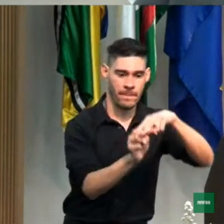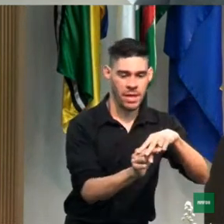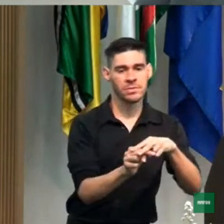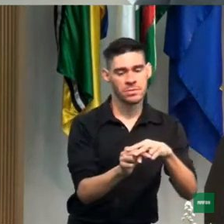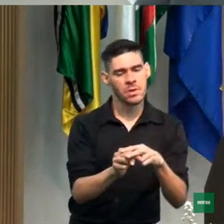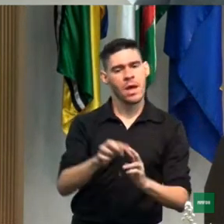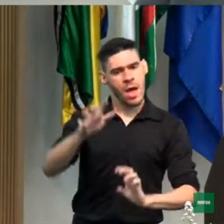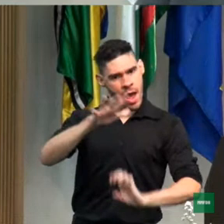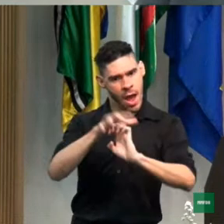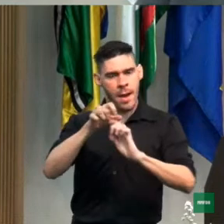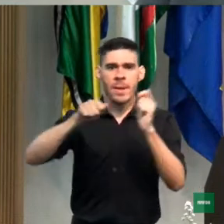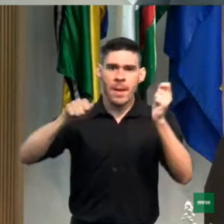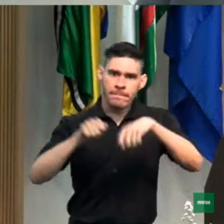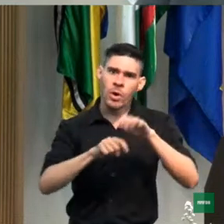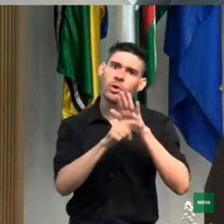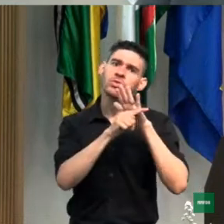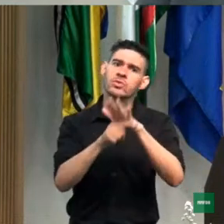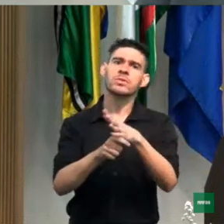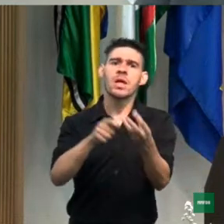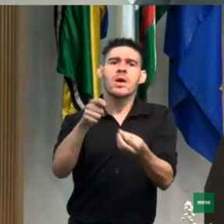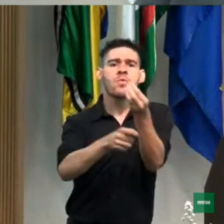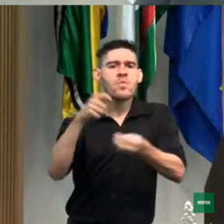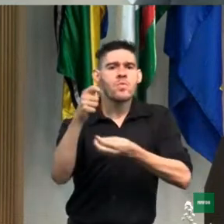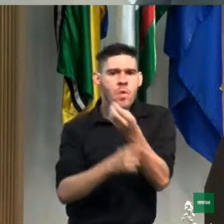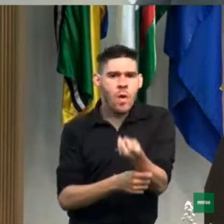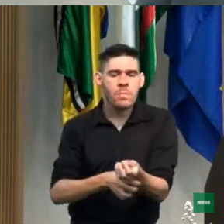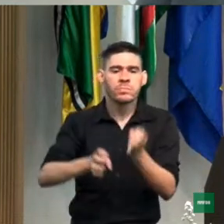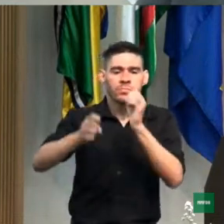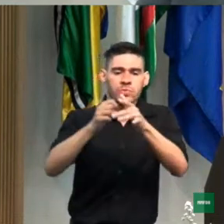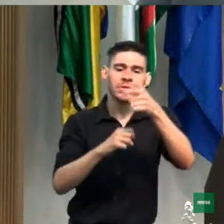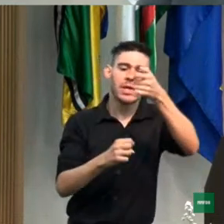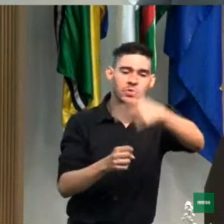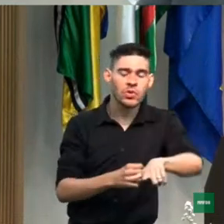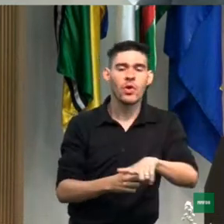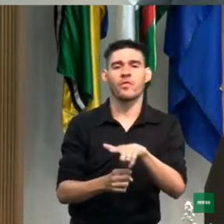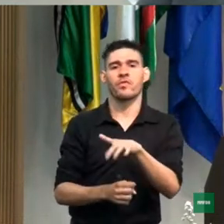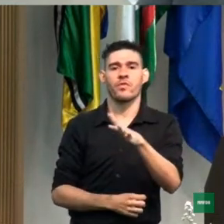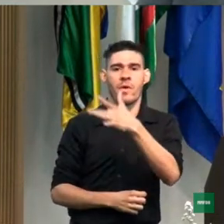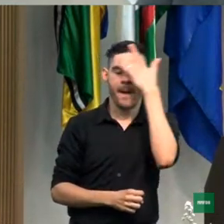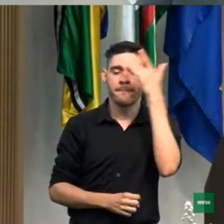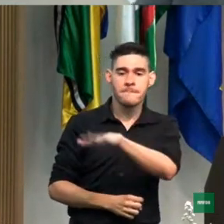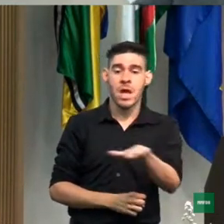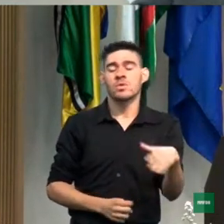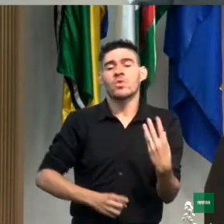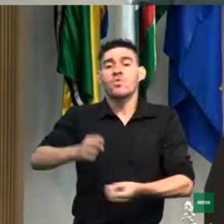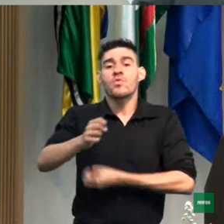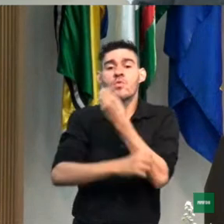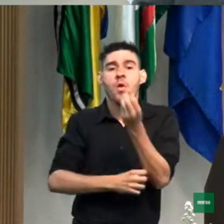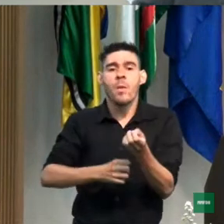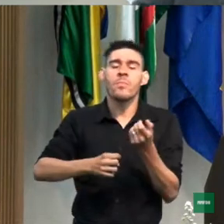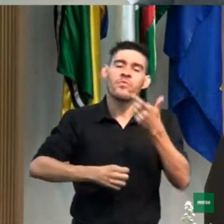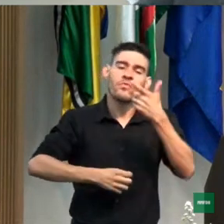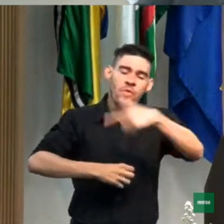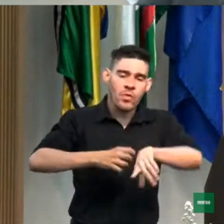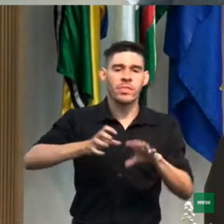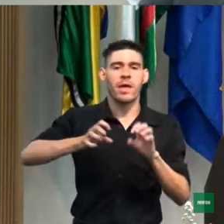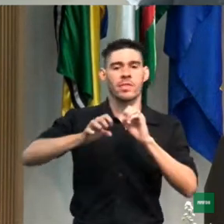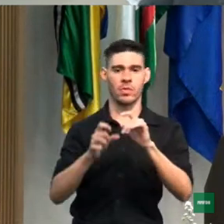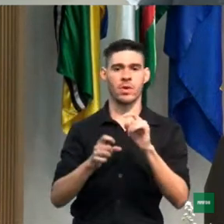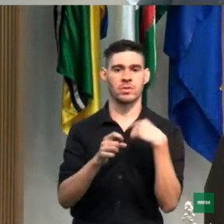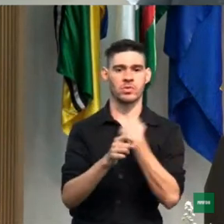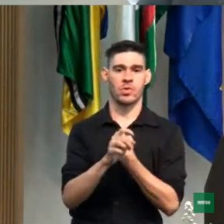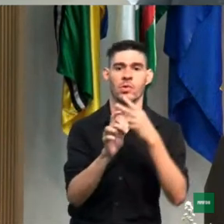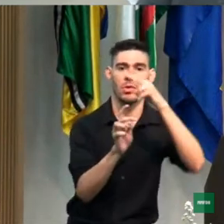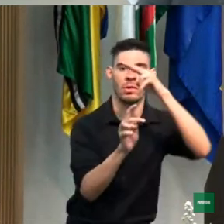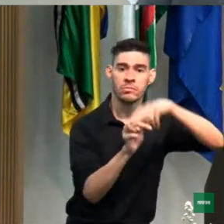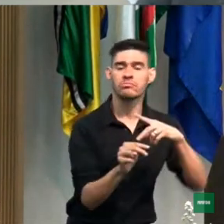Como é que a gente pode... Como é que a gente pode fazer a reeducação também dos nossos que estão no sistema prisional? Vem